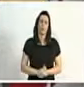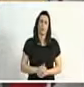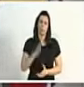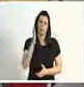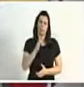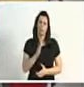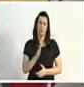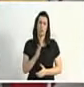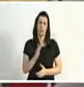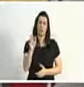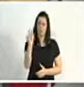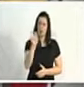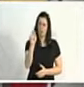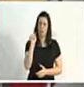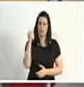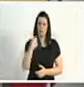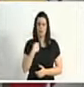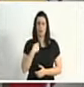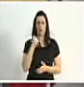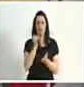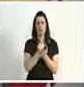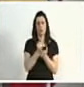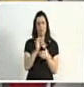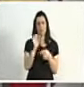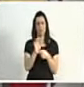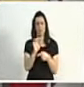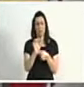de Associações de Fiscais de Tributos Estaduais,